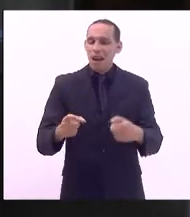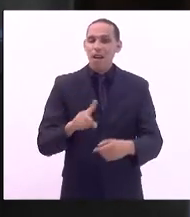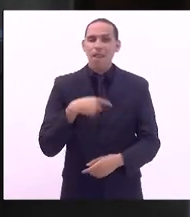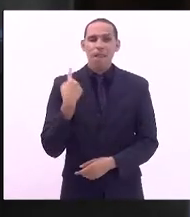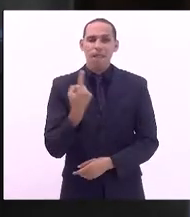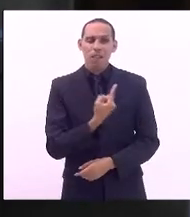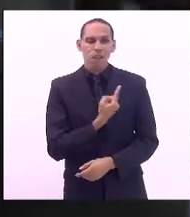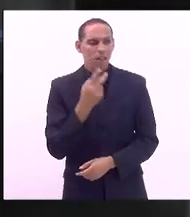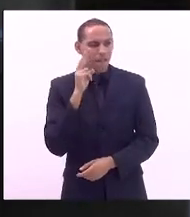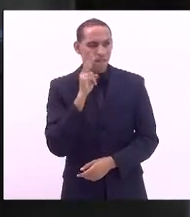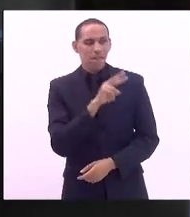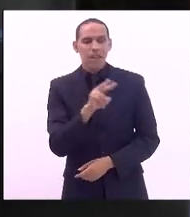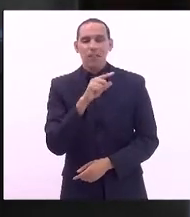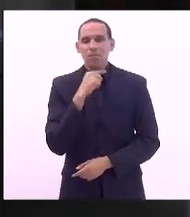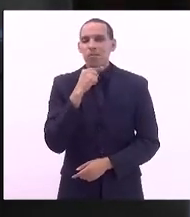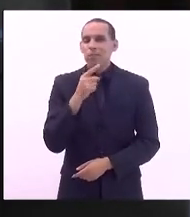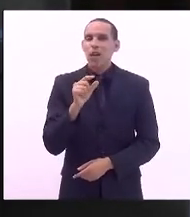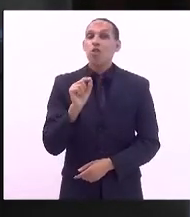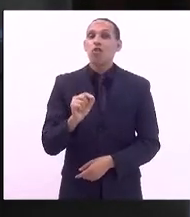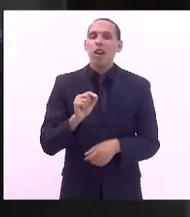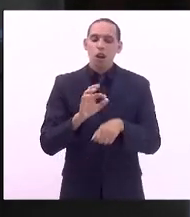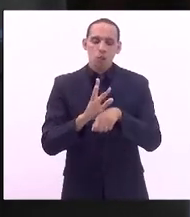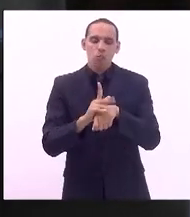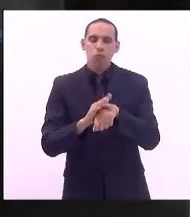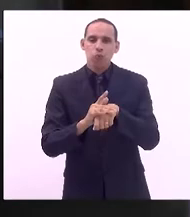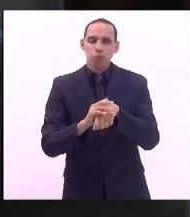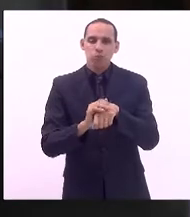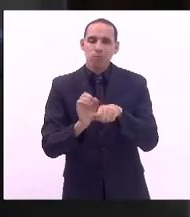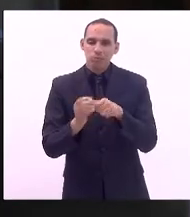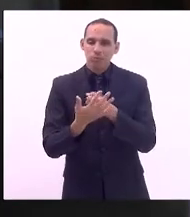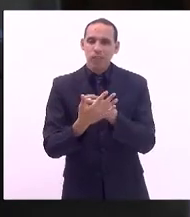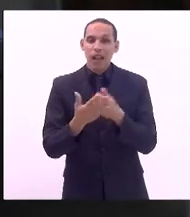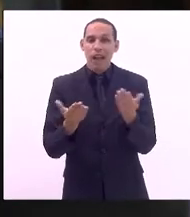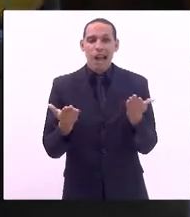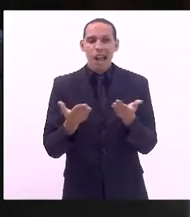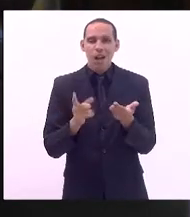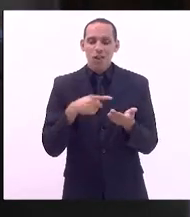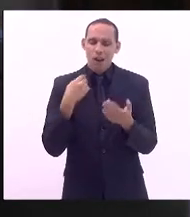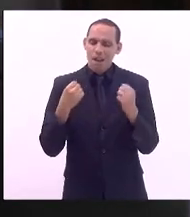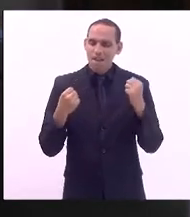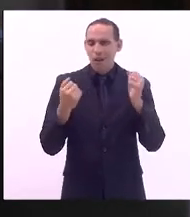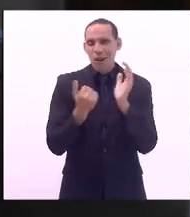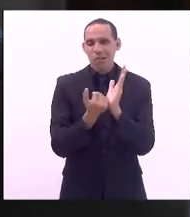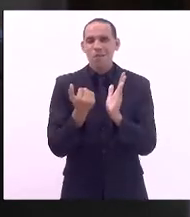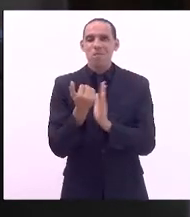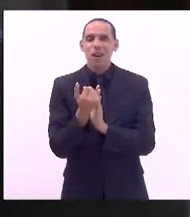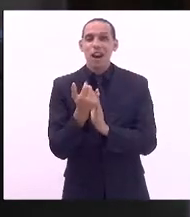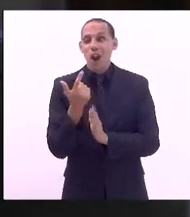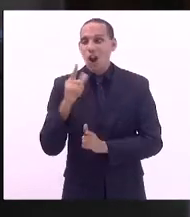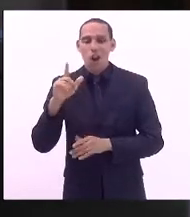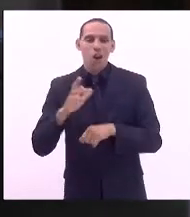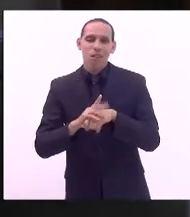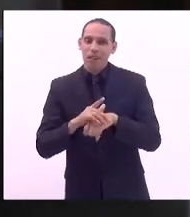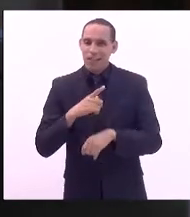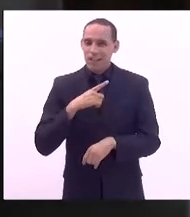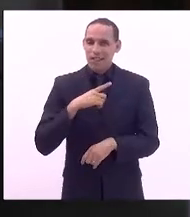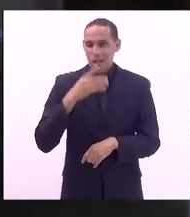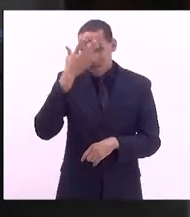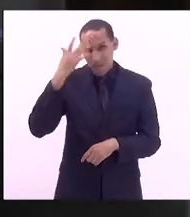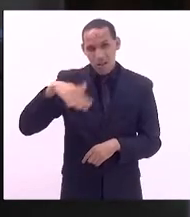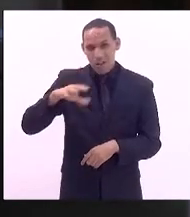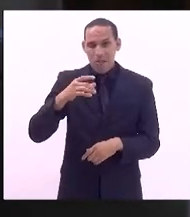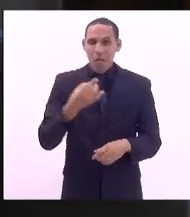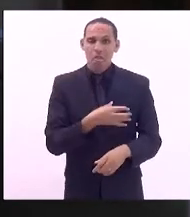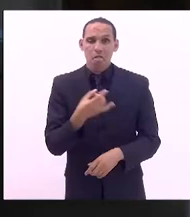gente não conseguiu enxergar desta doença e estamos agora já mais forte tá iniciando outras pessoas já não vejo com tanto medo